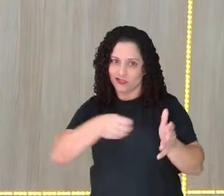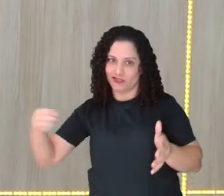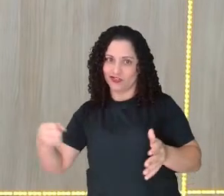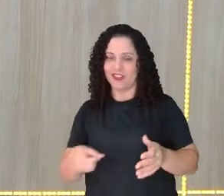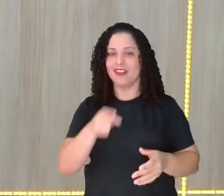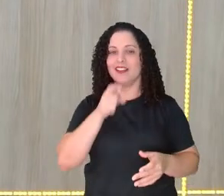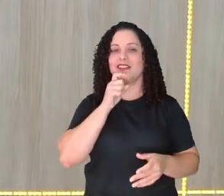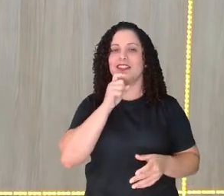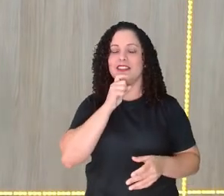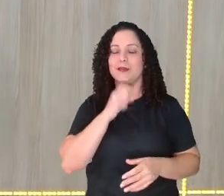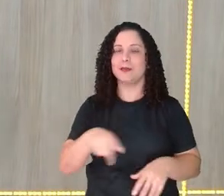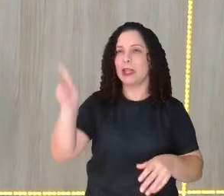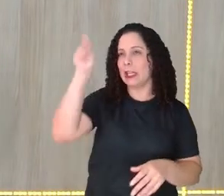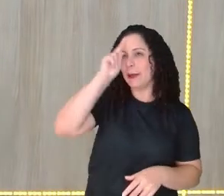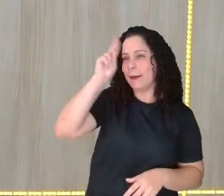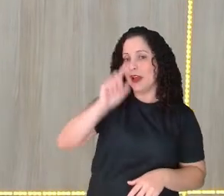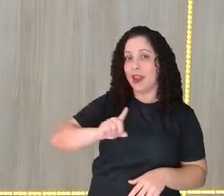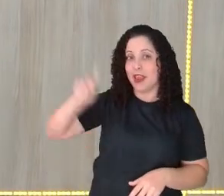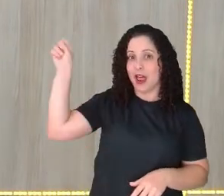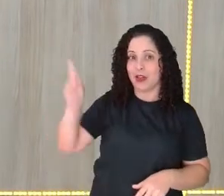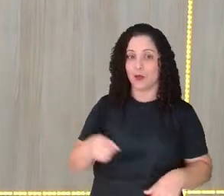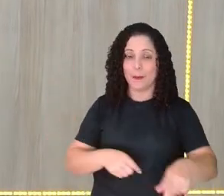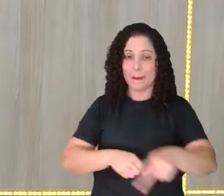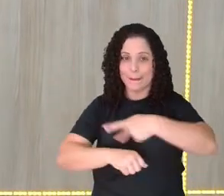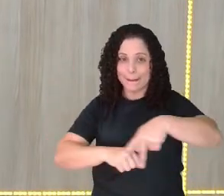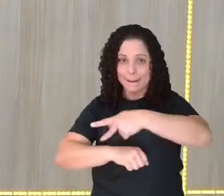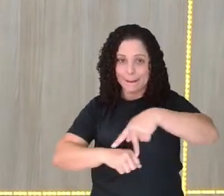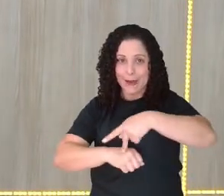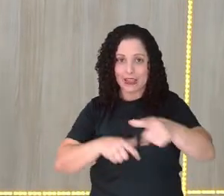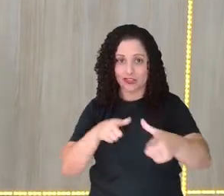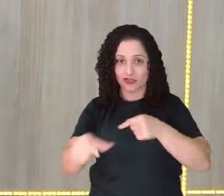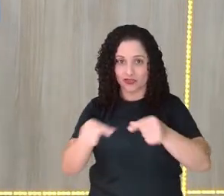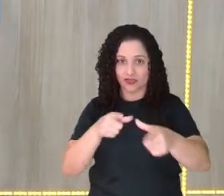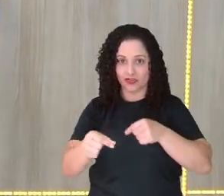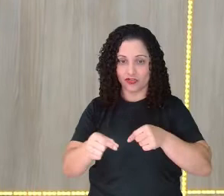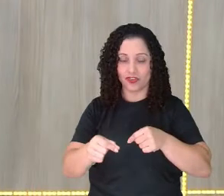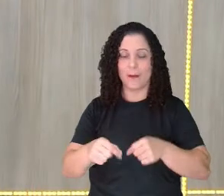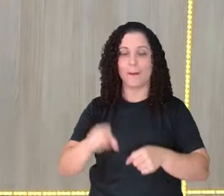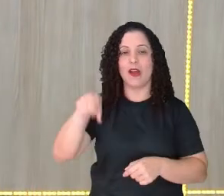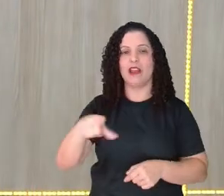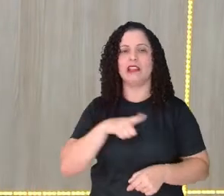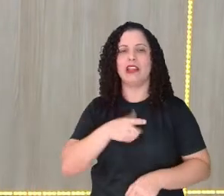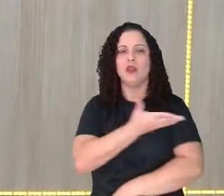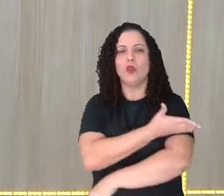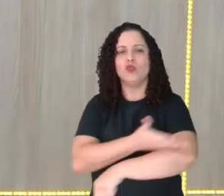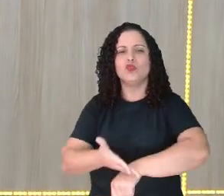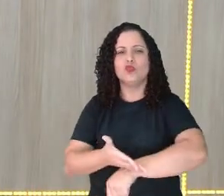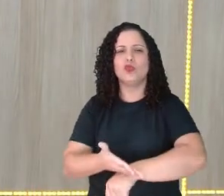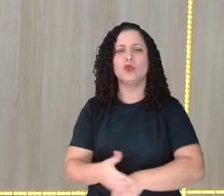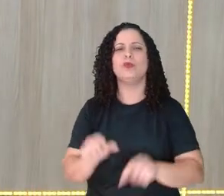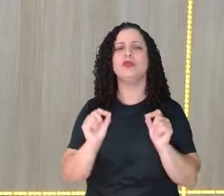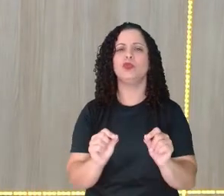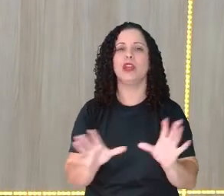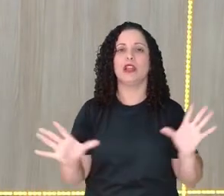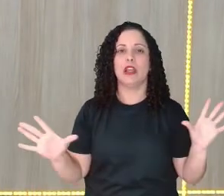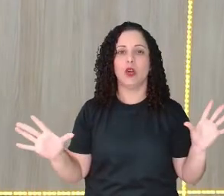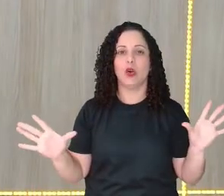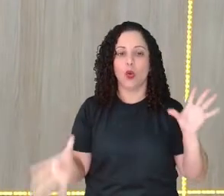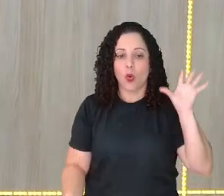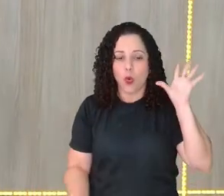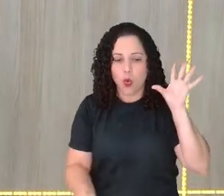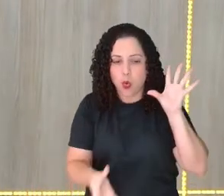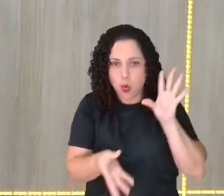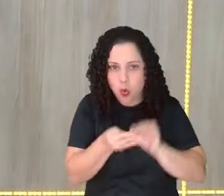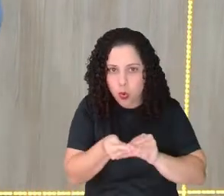que no Japão eles têm sempre esse costume aí de compactar tudo, né? É um país que tem